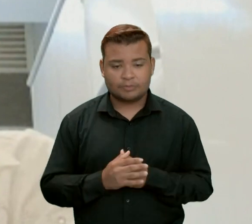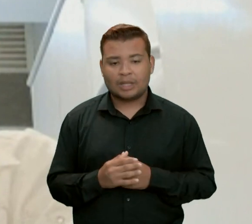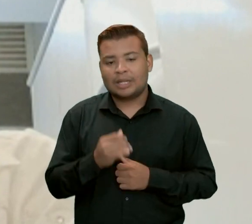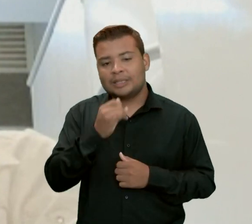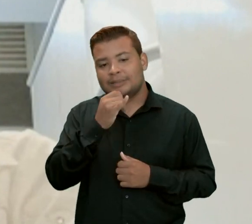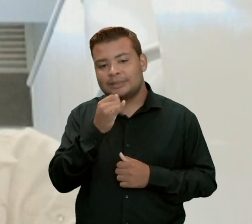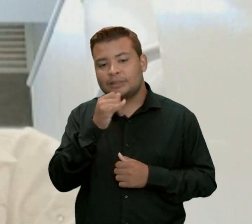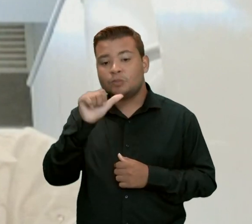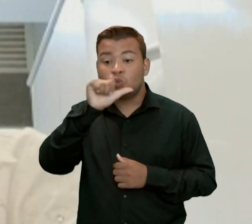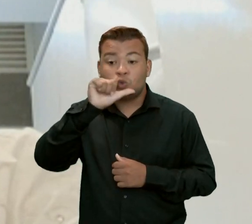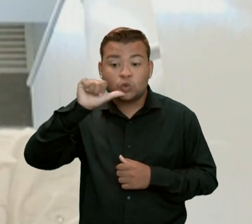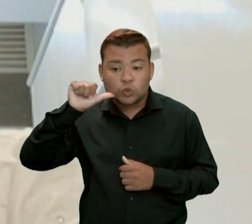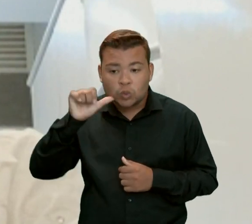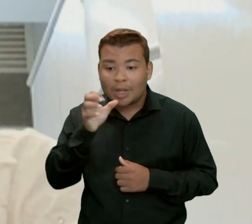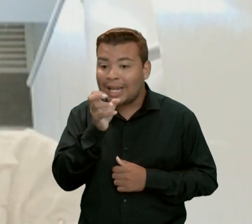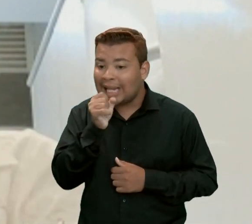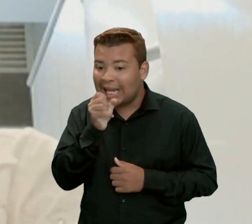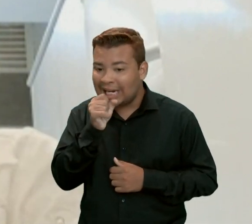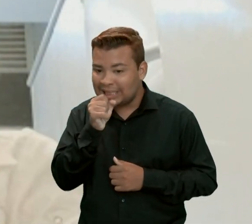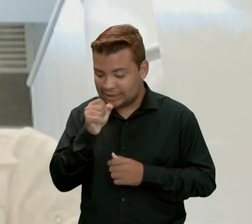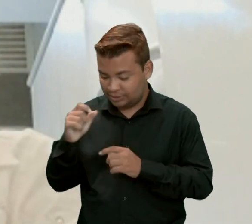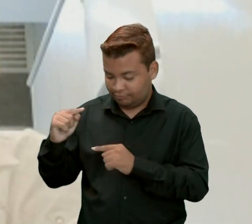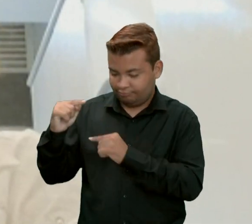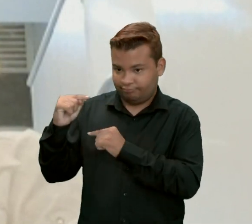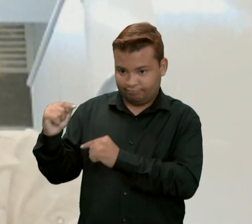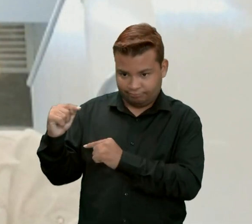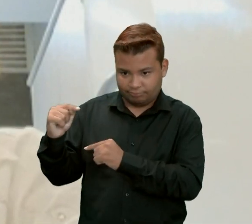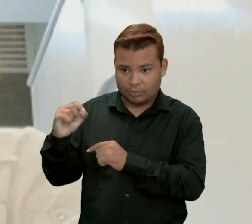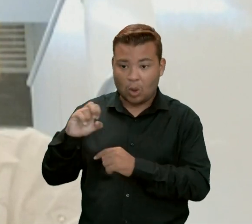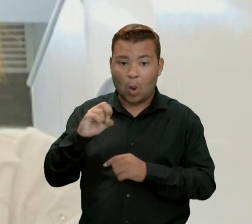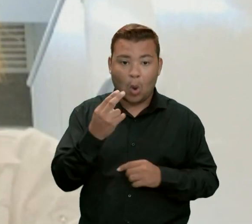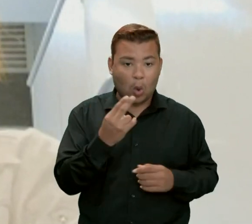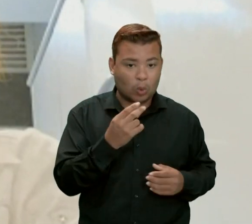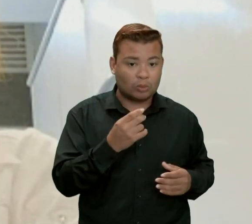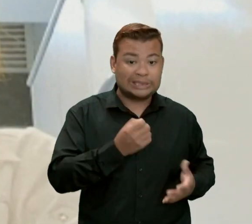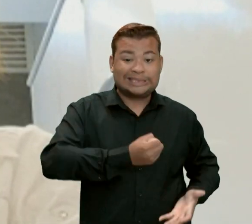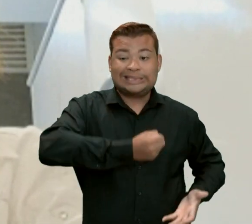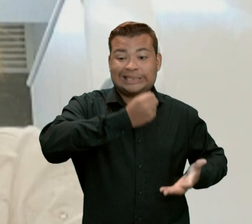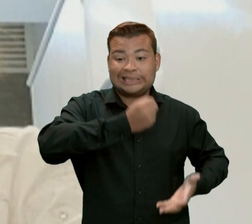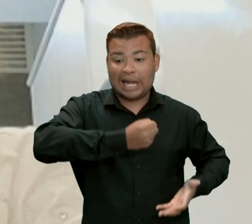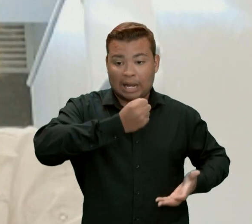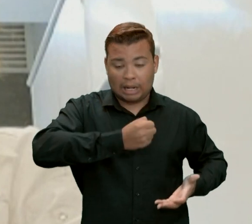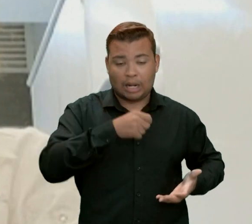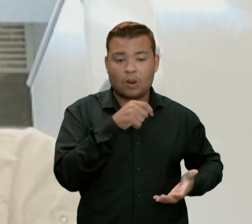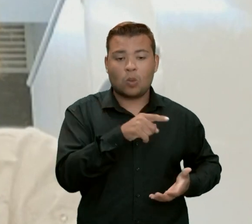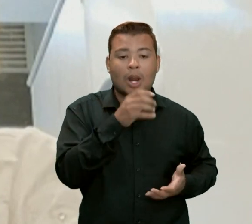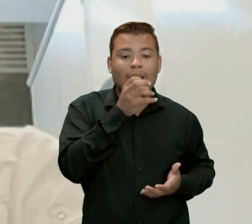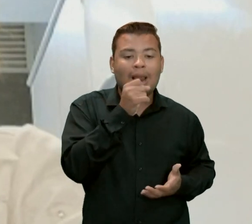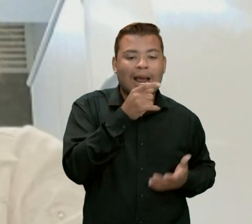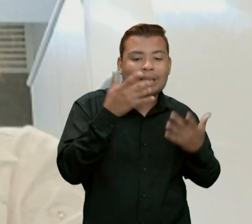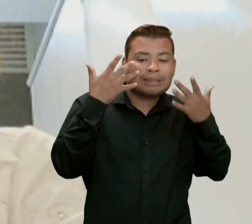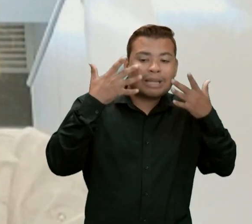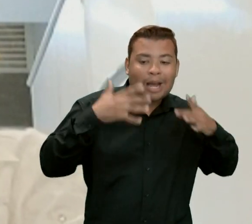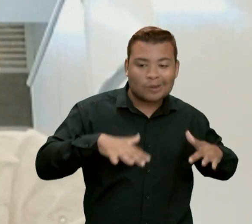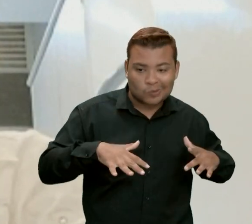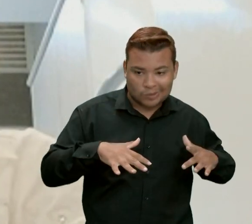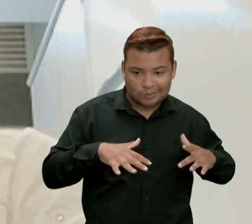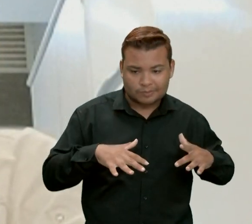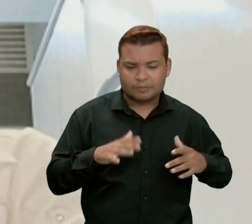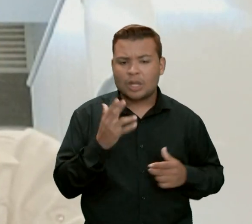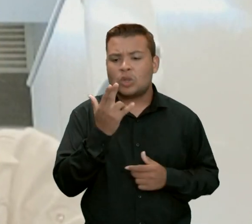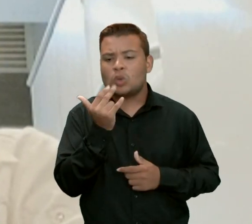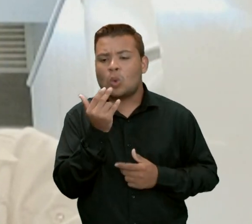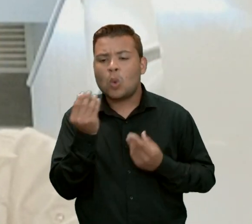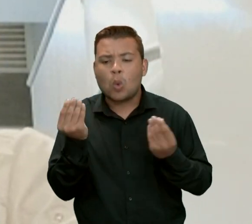em caixinha, ou então um saco de laranja, né, in natura. Em termos de nutrientes, a gente